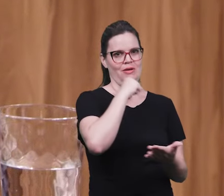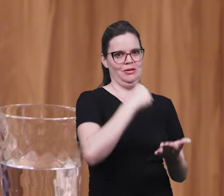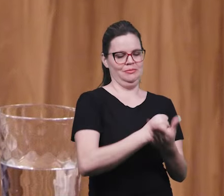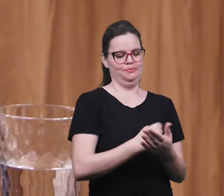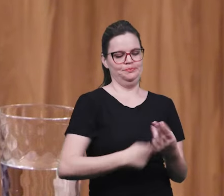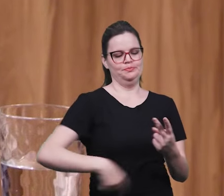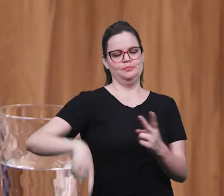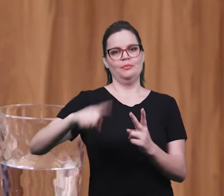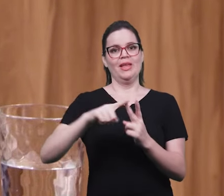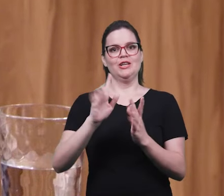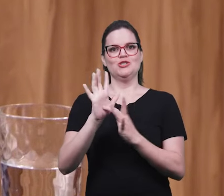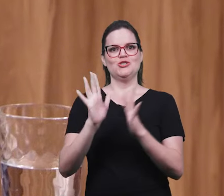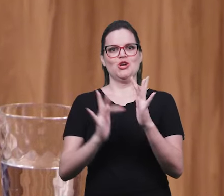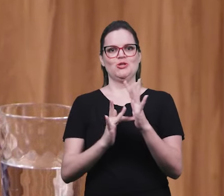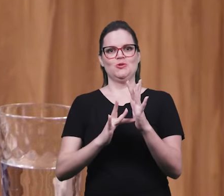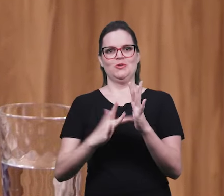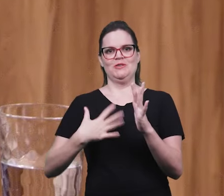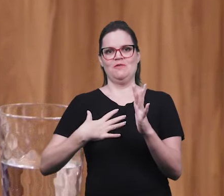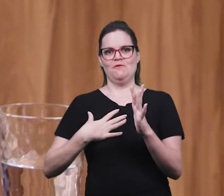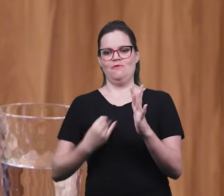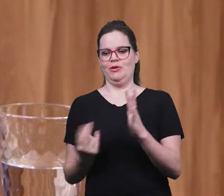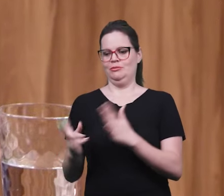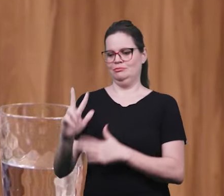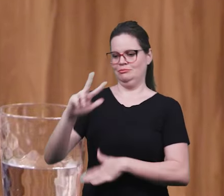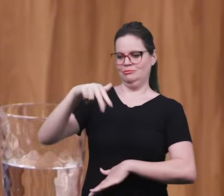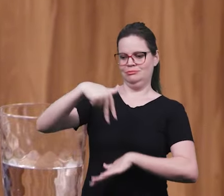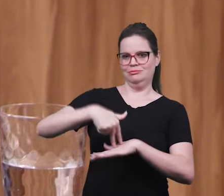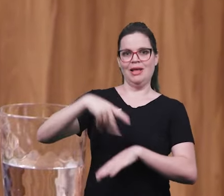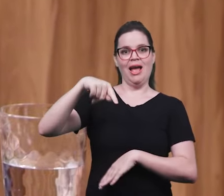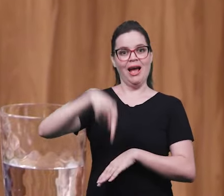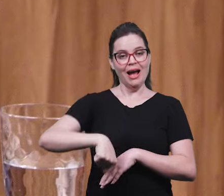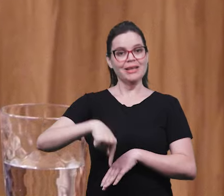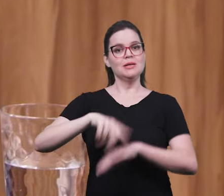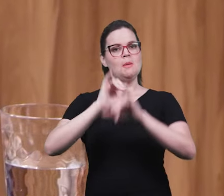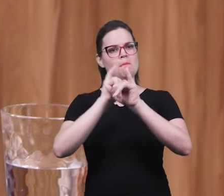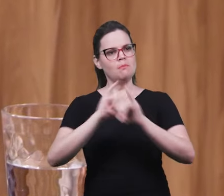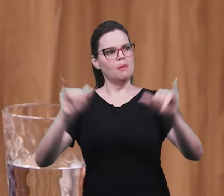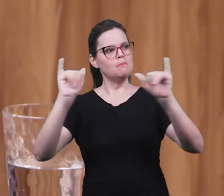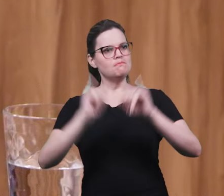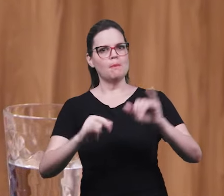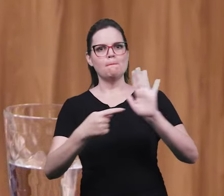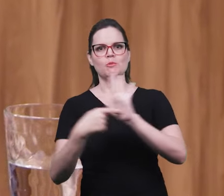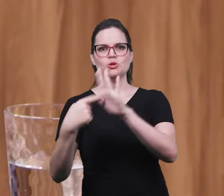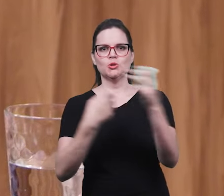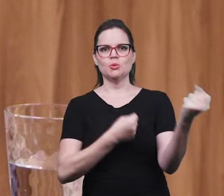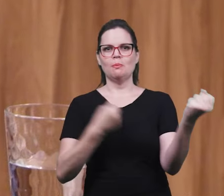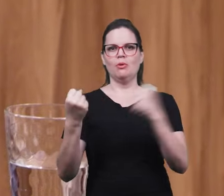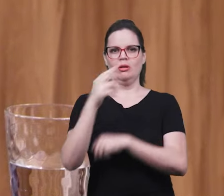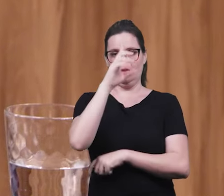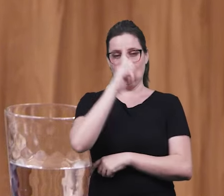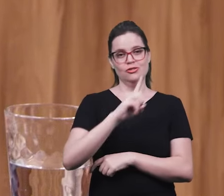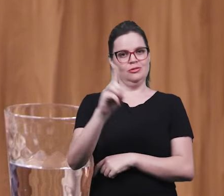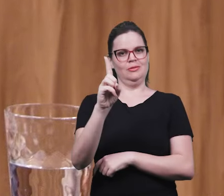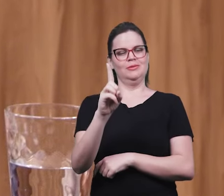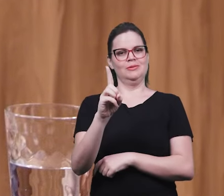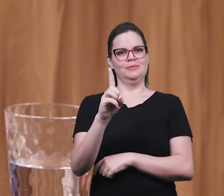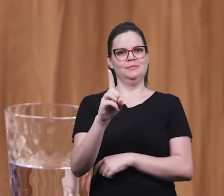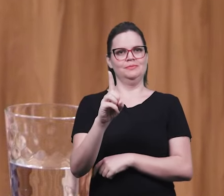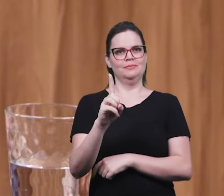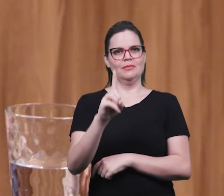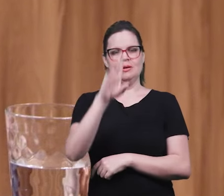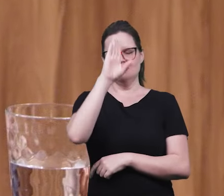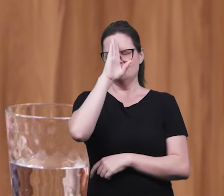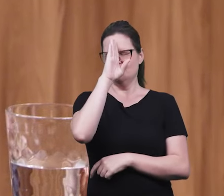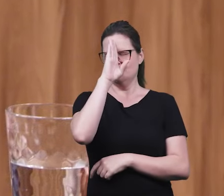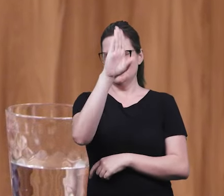é Jesus vindo ao mundo, trazendo esse poder de Deus e ele manifestando esse poder de Deus. E a maior manifestação do poder de